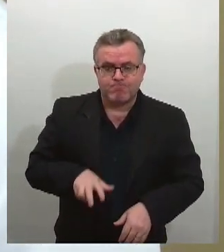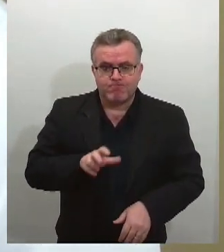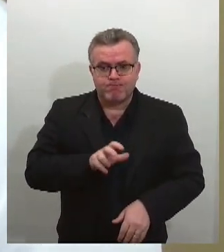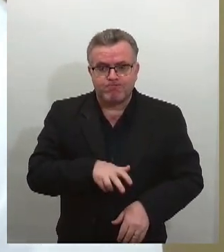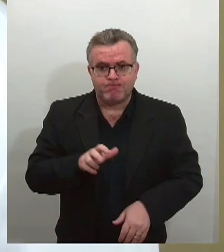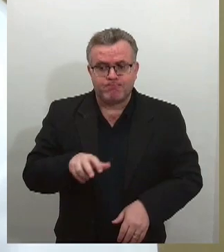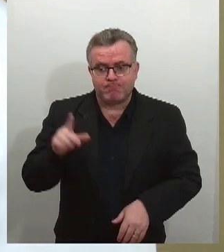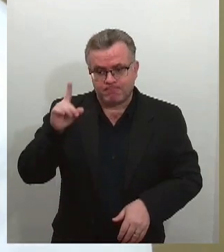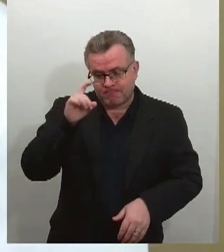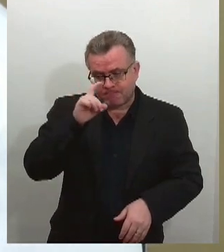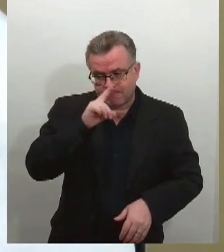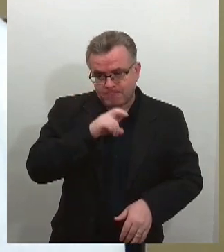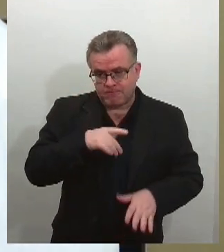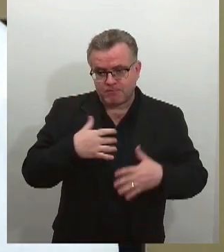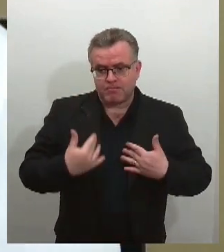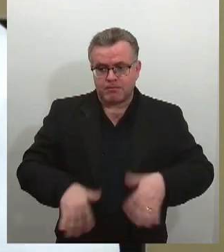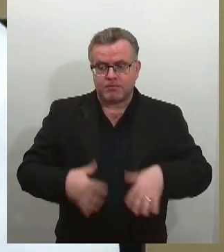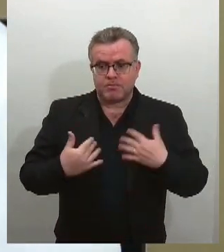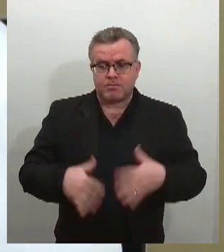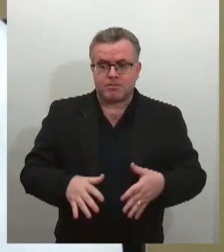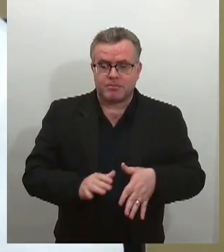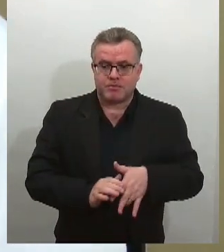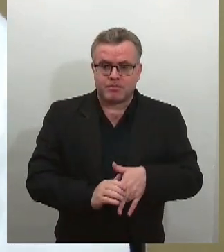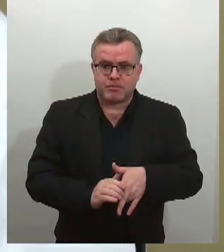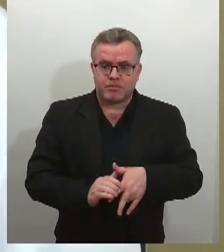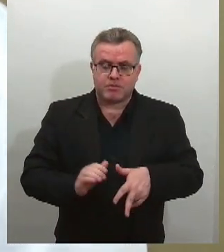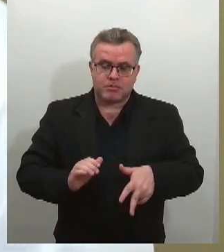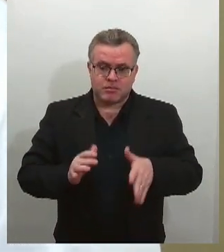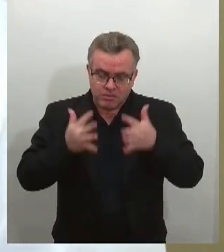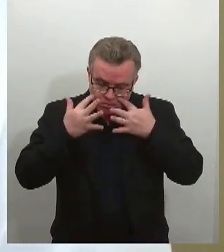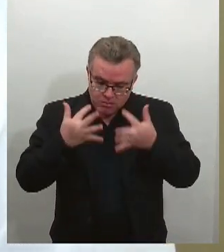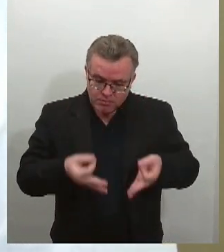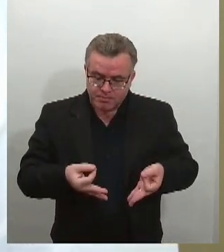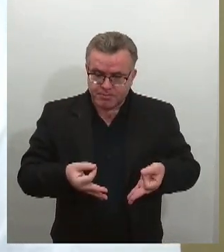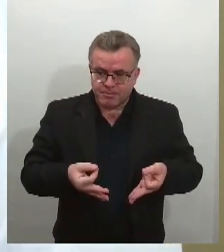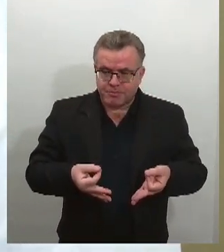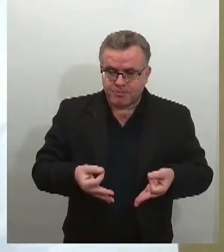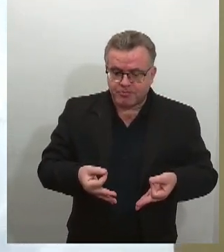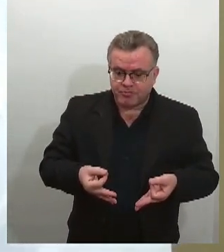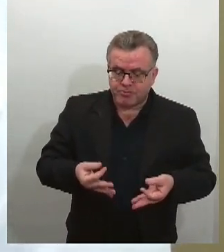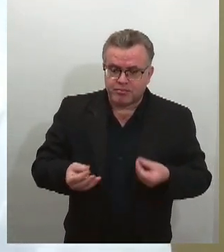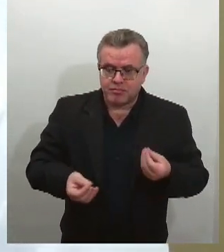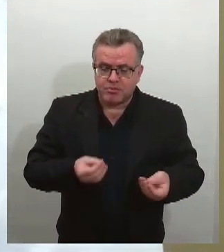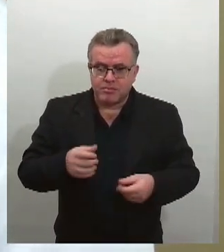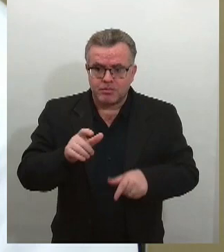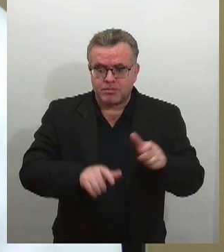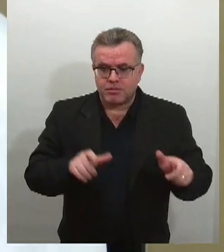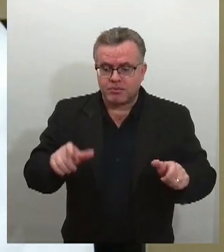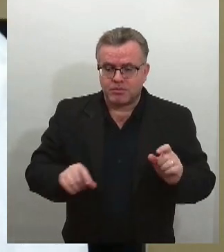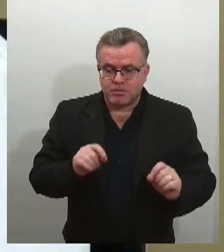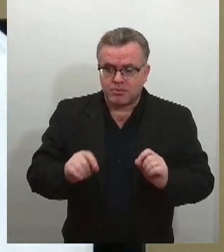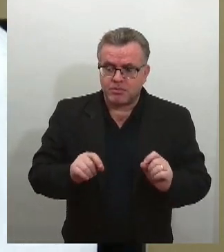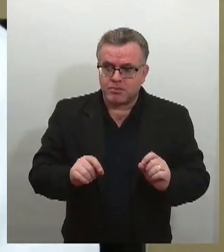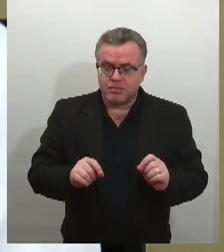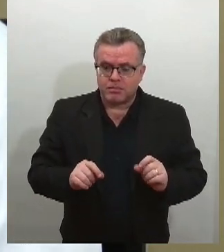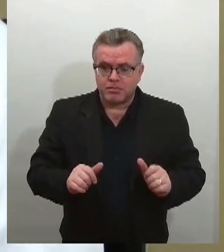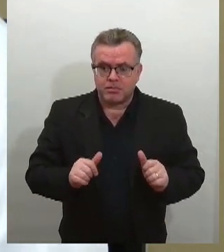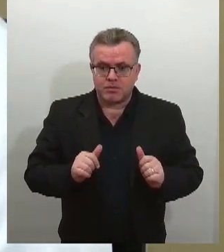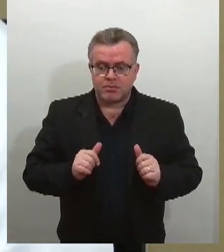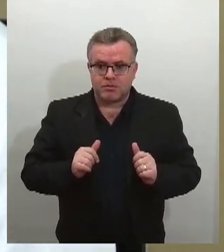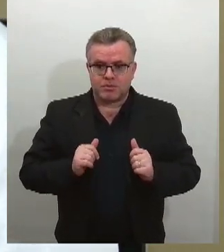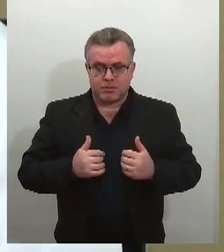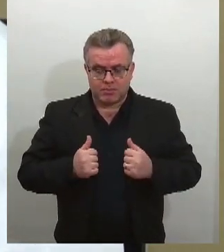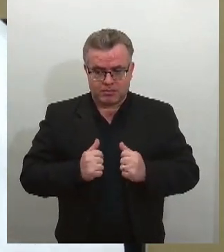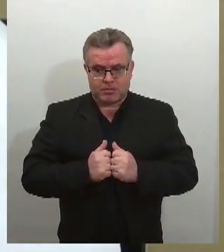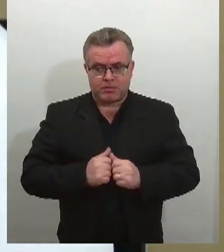o inchaço é algo que chama muito a atenção. Mas em pacientes que estão mais restritos ao leito, um